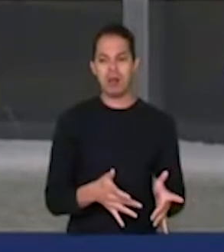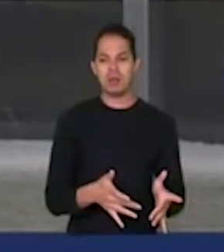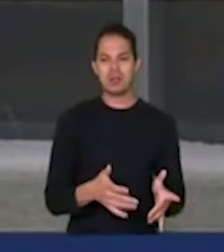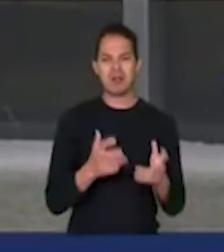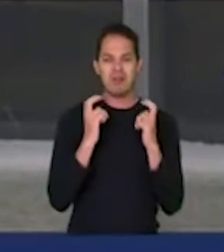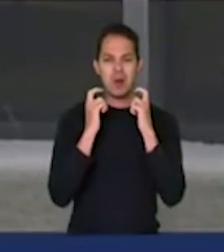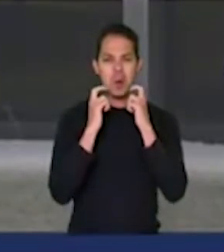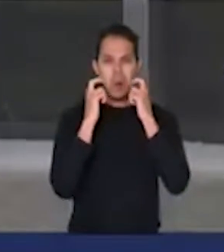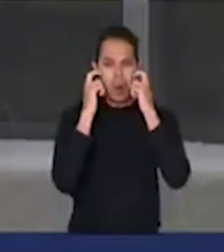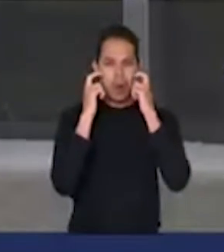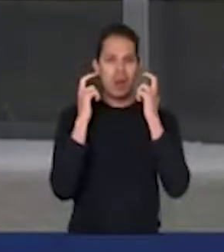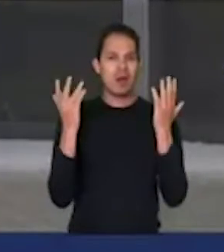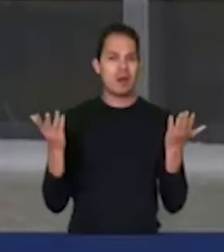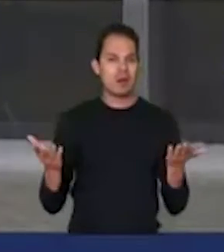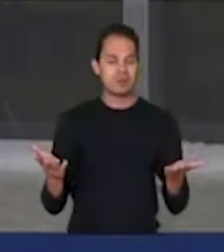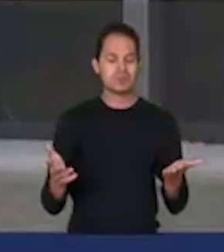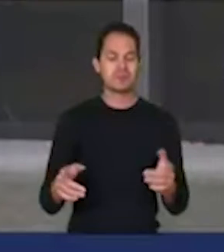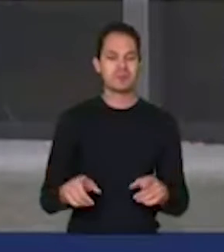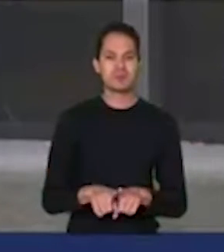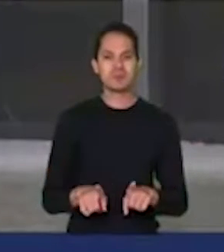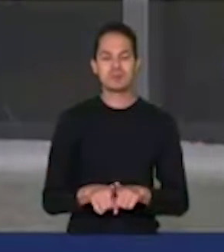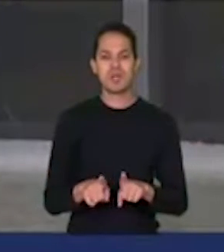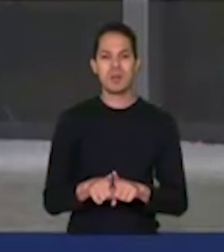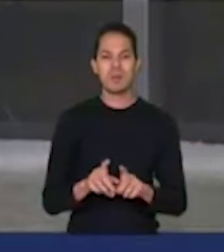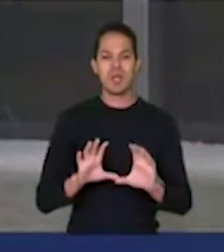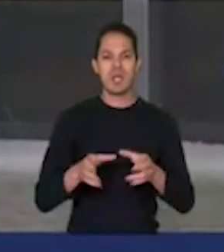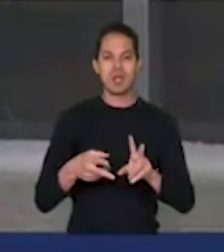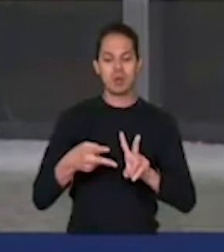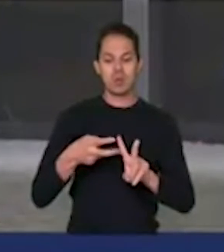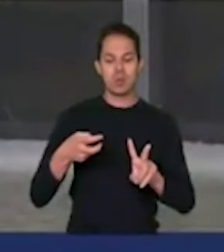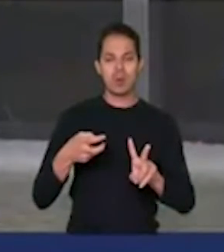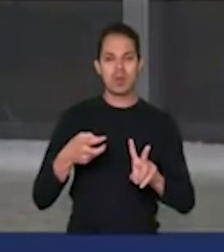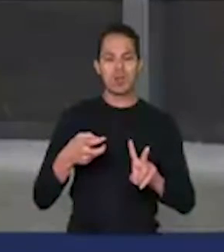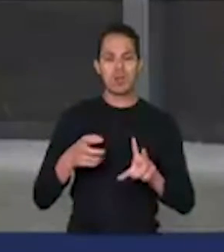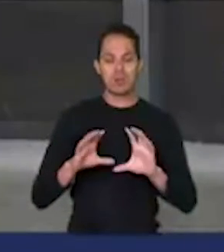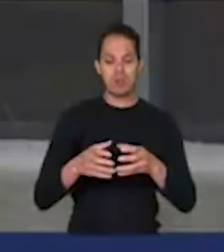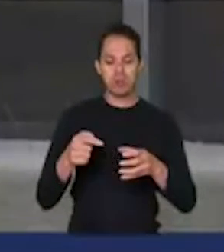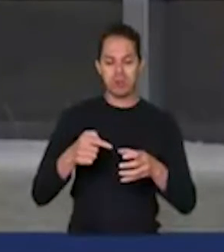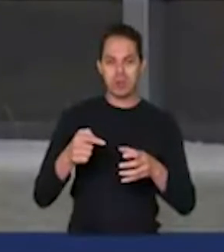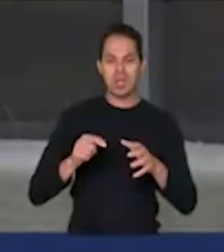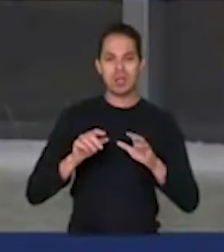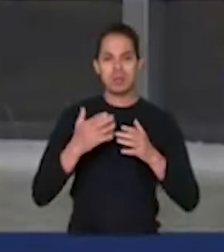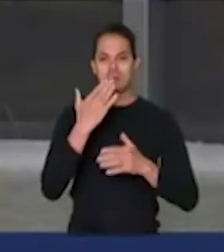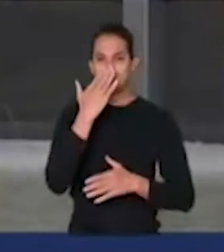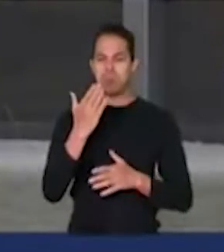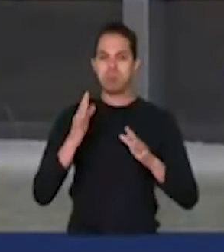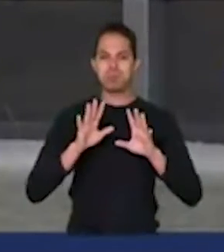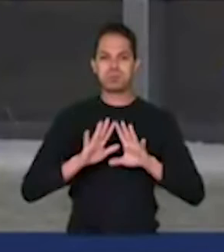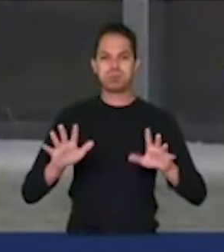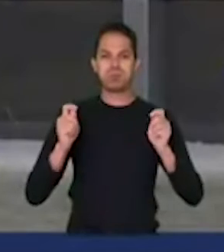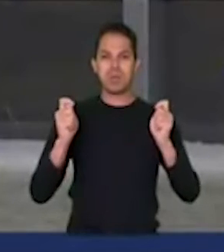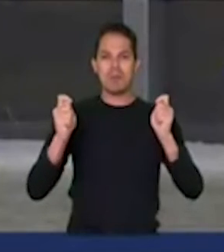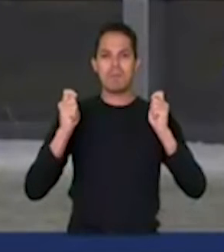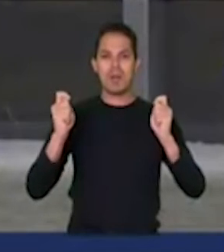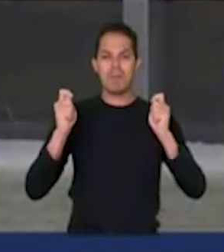vergonha. E os índios apinagés estão fazendo uma manifestação em frente à